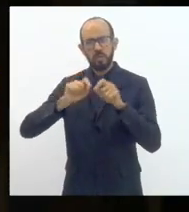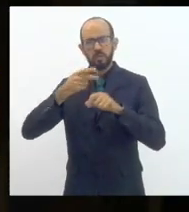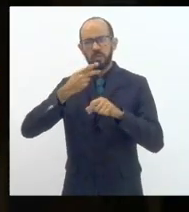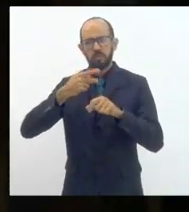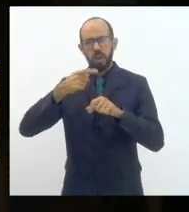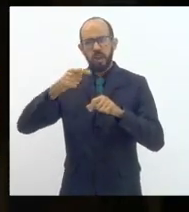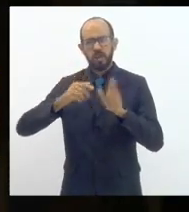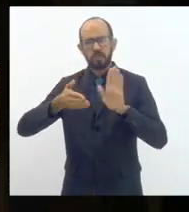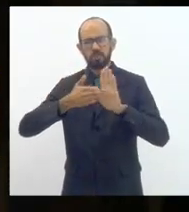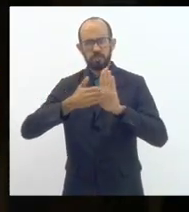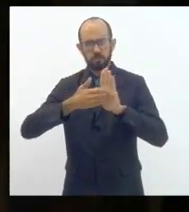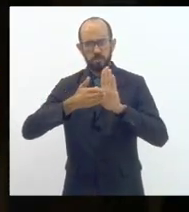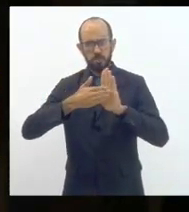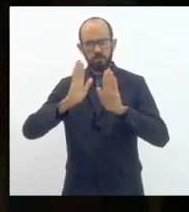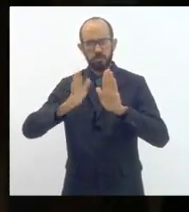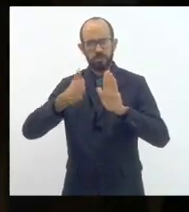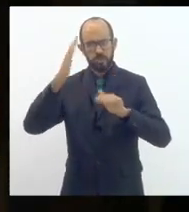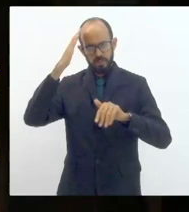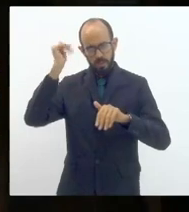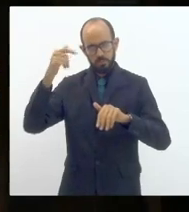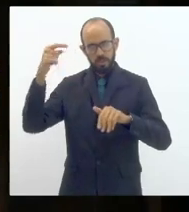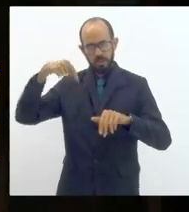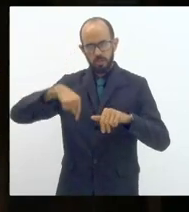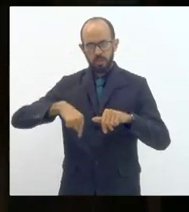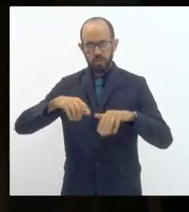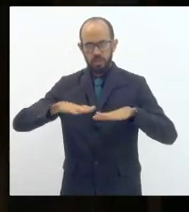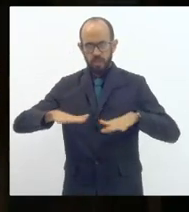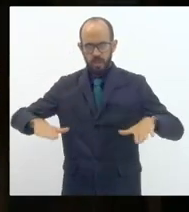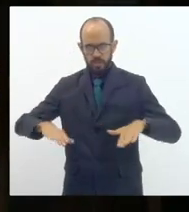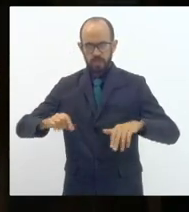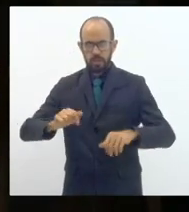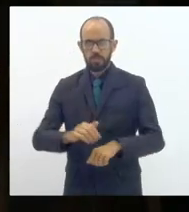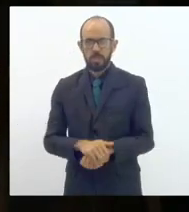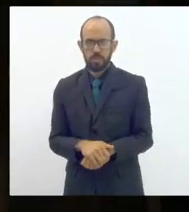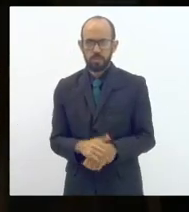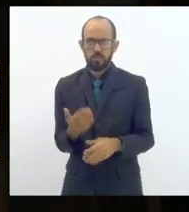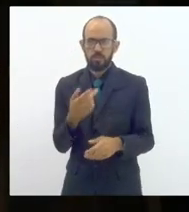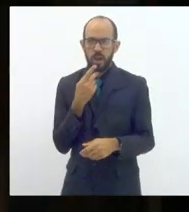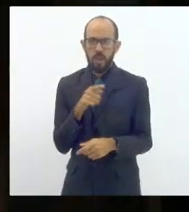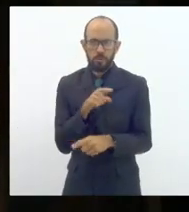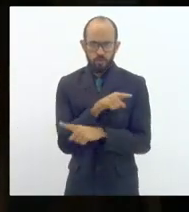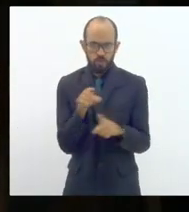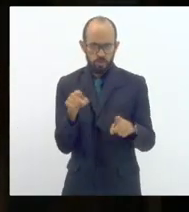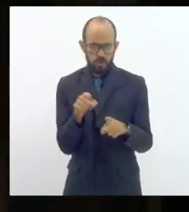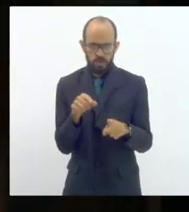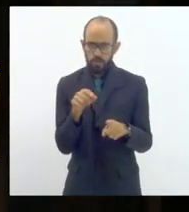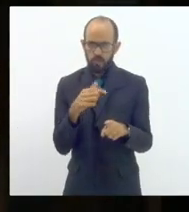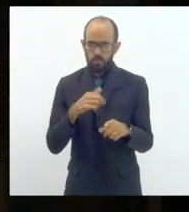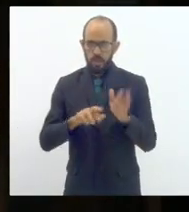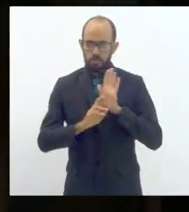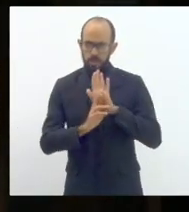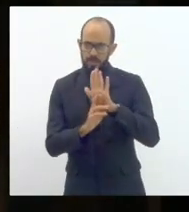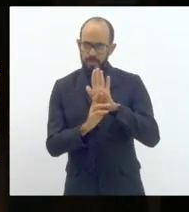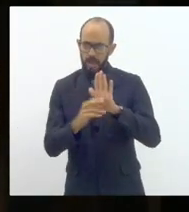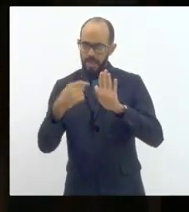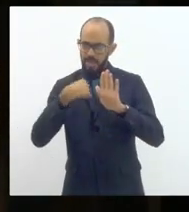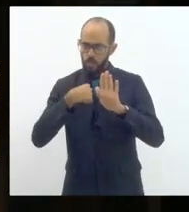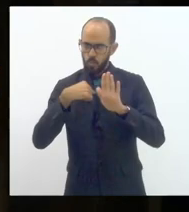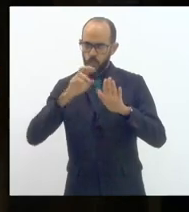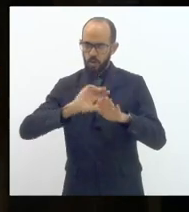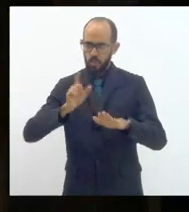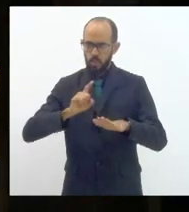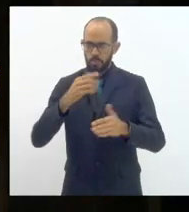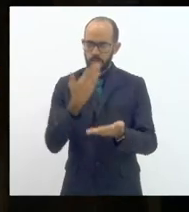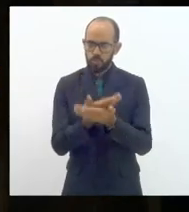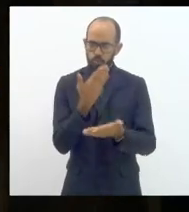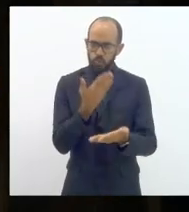minhas propostas, mas eu já sabia que eu queria estar nessa mesa. Eu queria dizer para vocês que hoje eu não vim só me representar, eu vim representar a minha escola, a minha